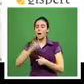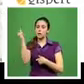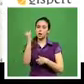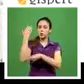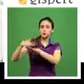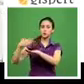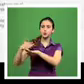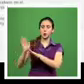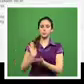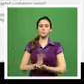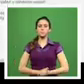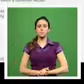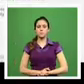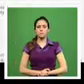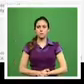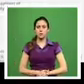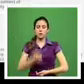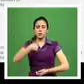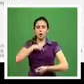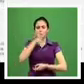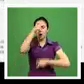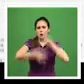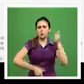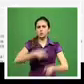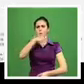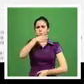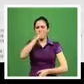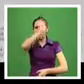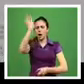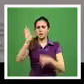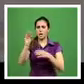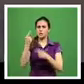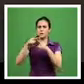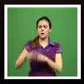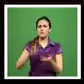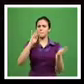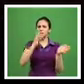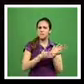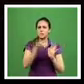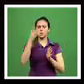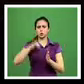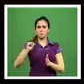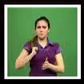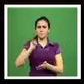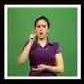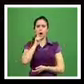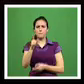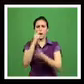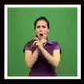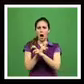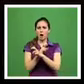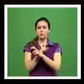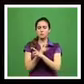têm responsabilidades neste domínio. Teremos cerca de comunicadores de 10 países diferentes. Portanto, desde o Brasil, Espanha, Alemanha,